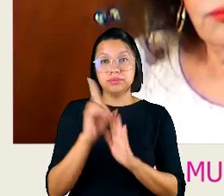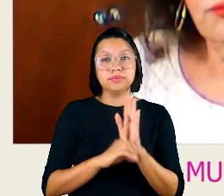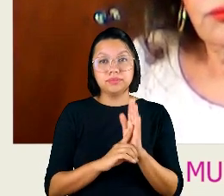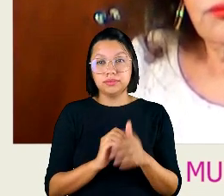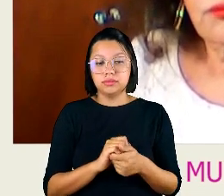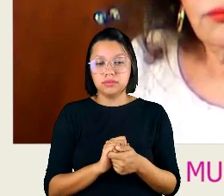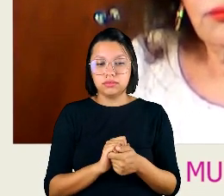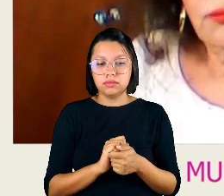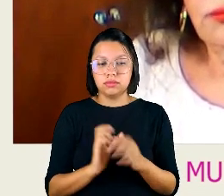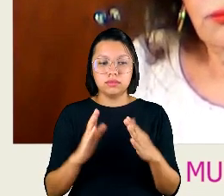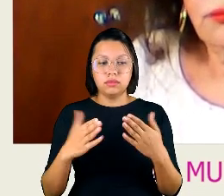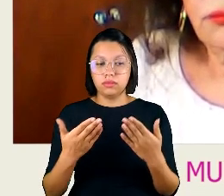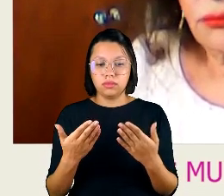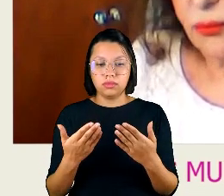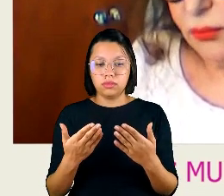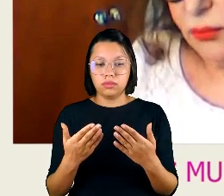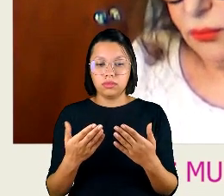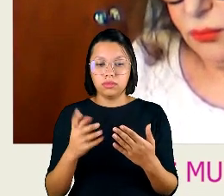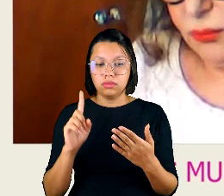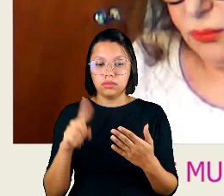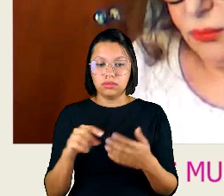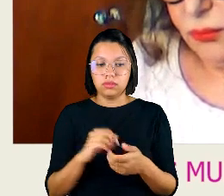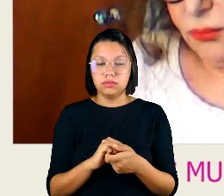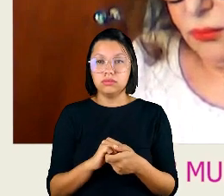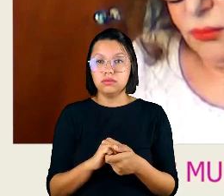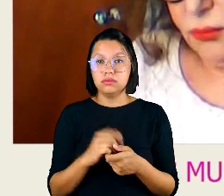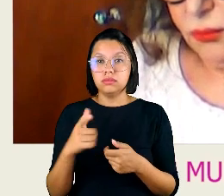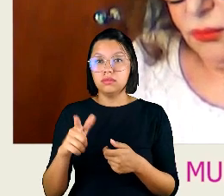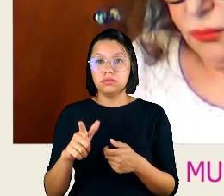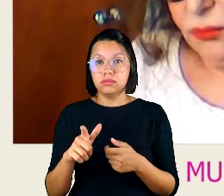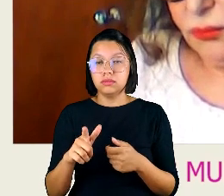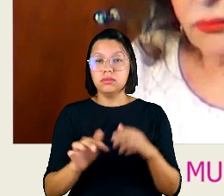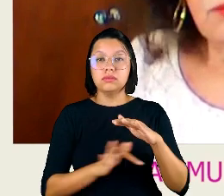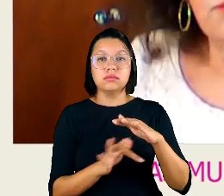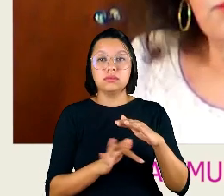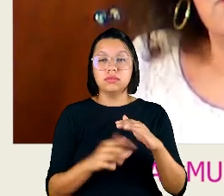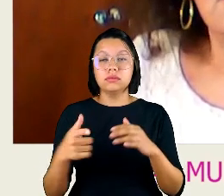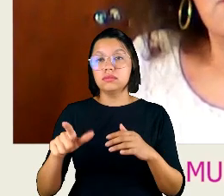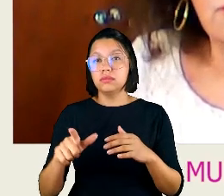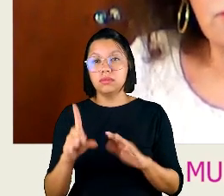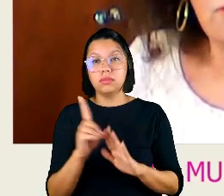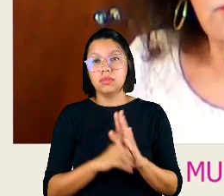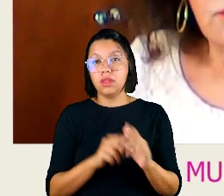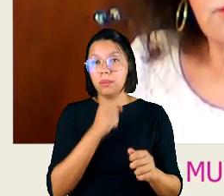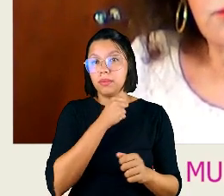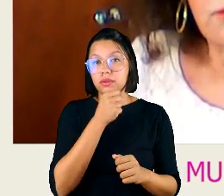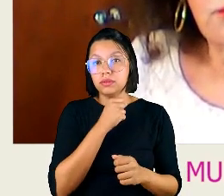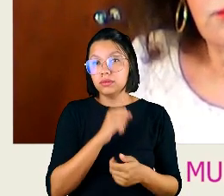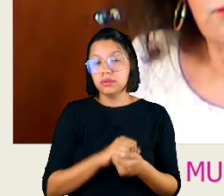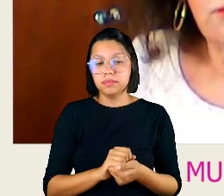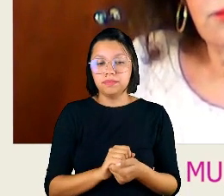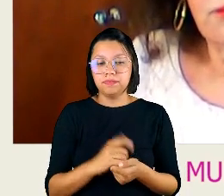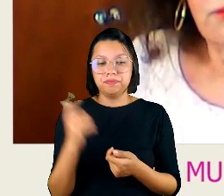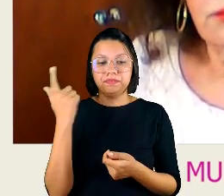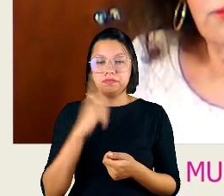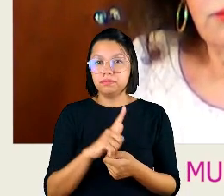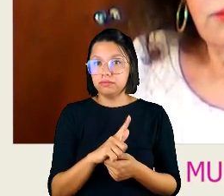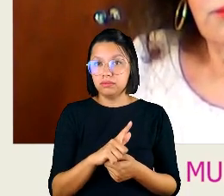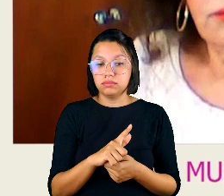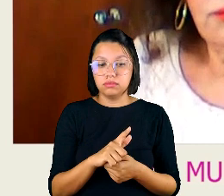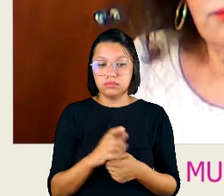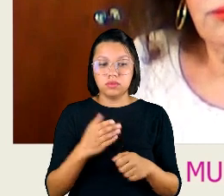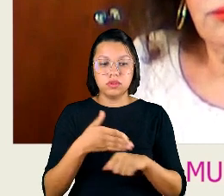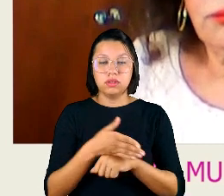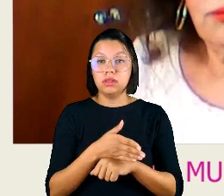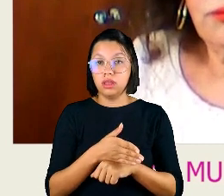são, não têm a formalização, não têm direito à aposentadoria, não conseguem acessar o sistema de saúde, não